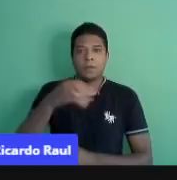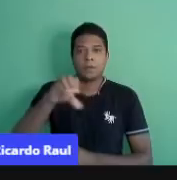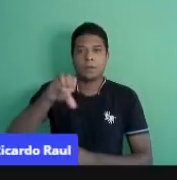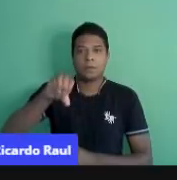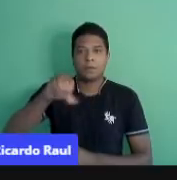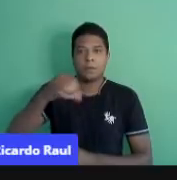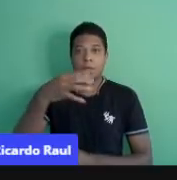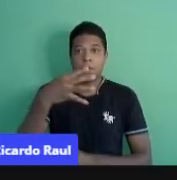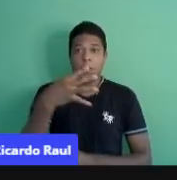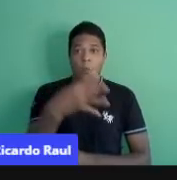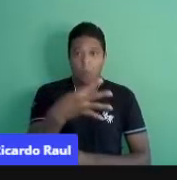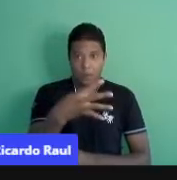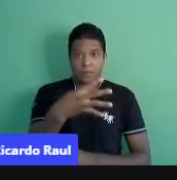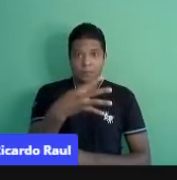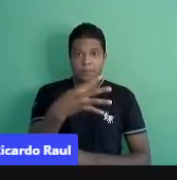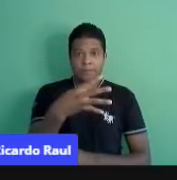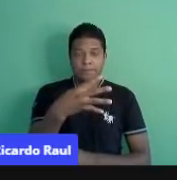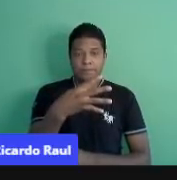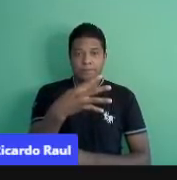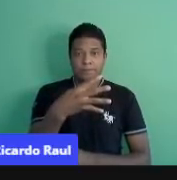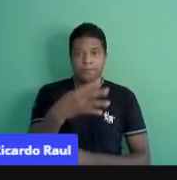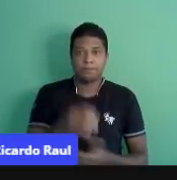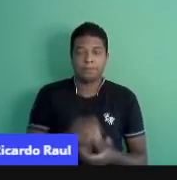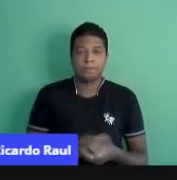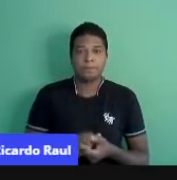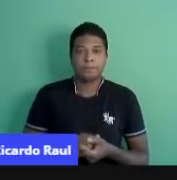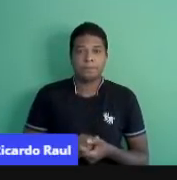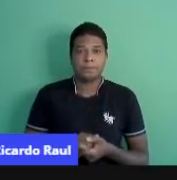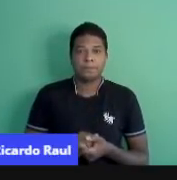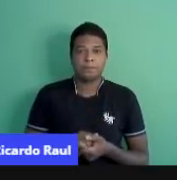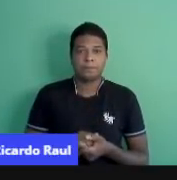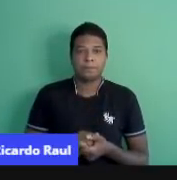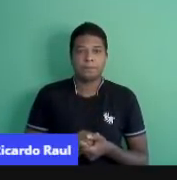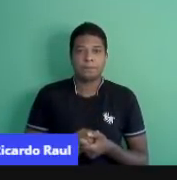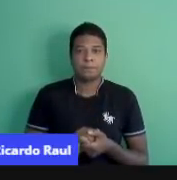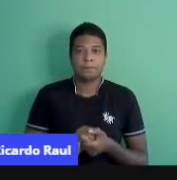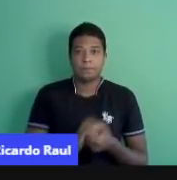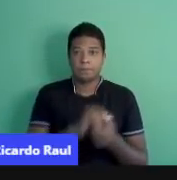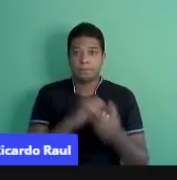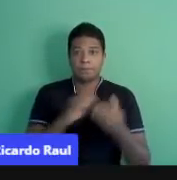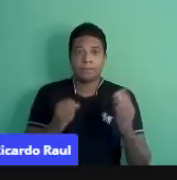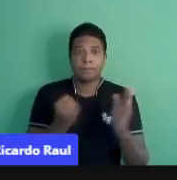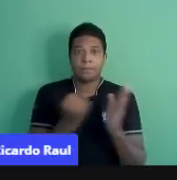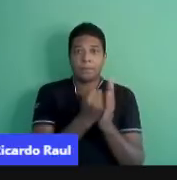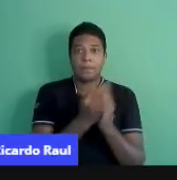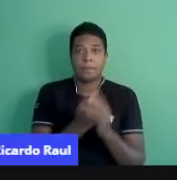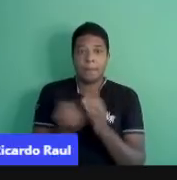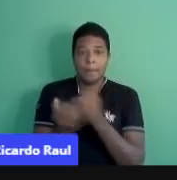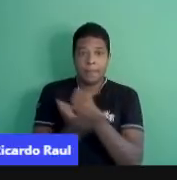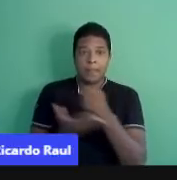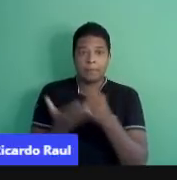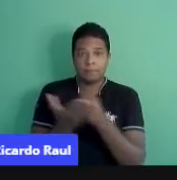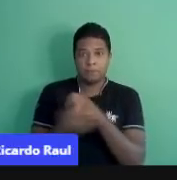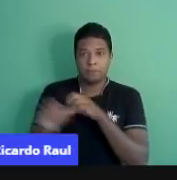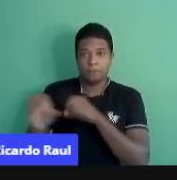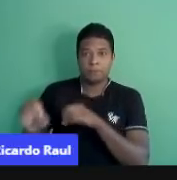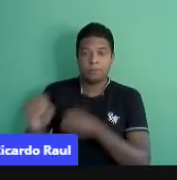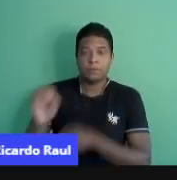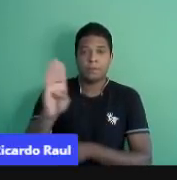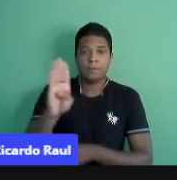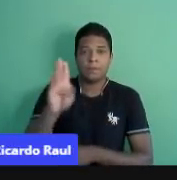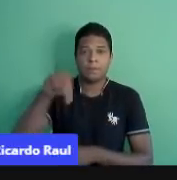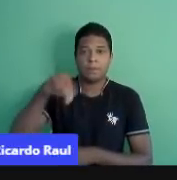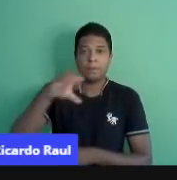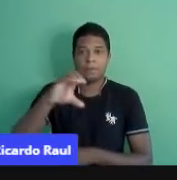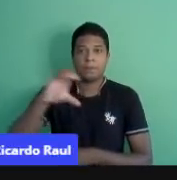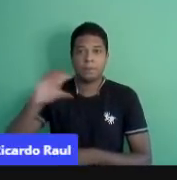9.394, e ela fixa nessas diretrizes da Base Nacional de Educação o